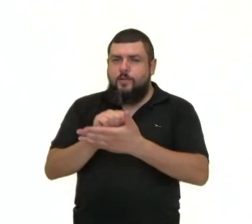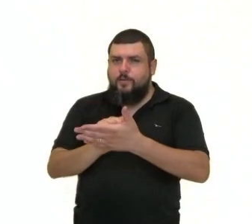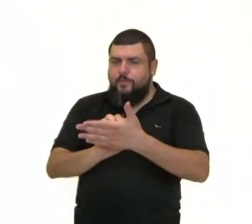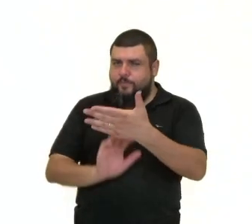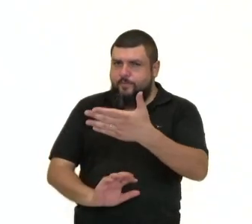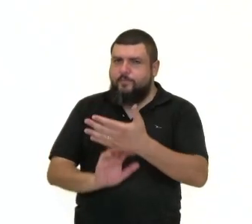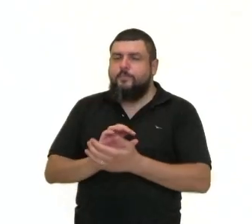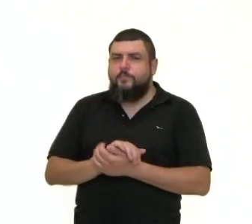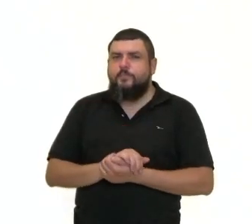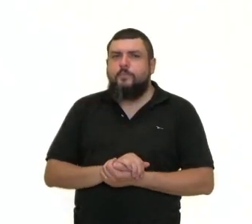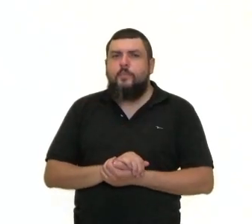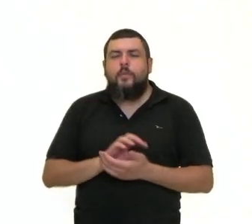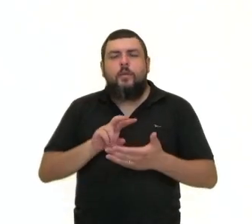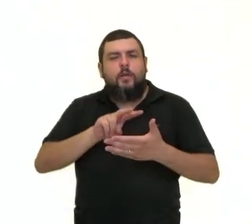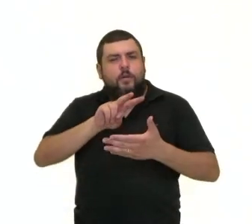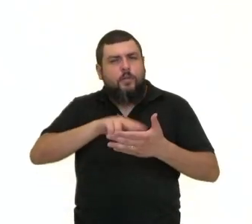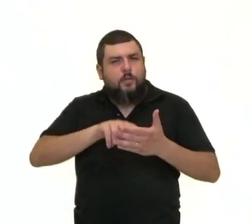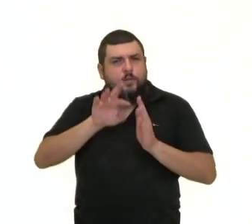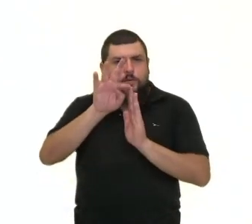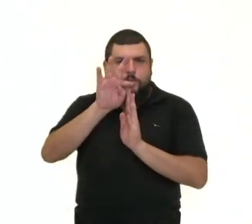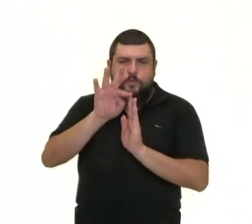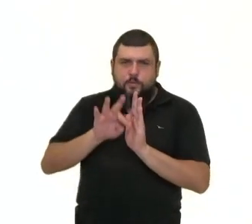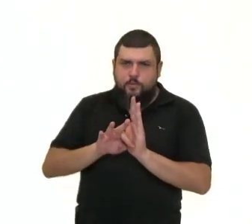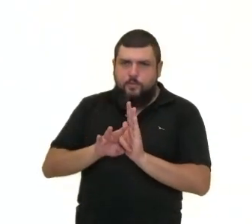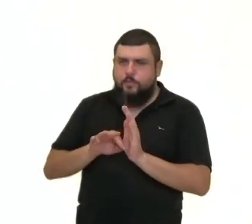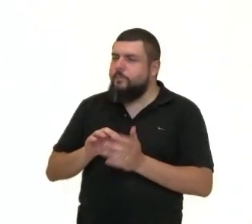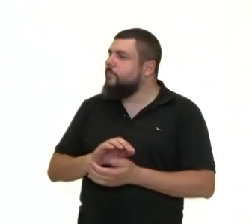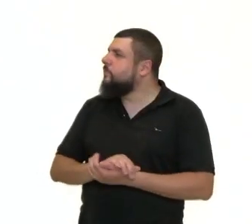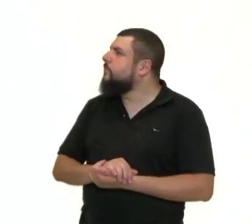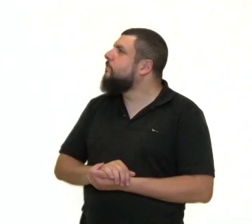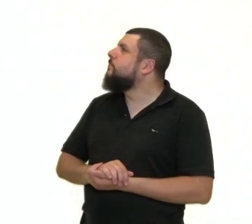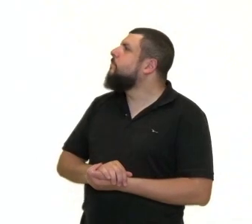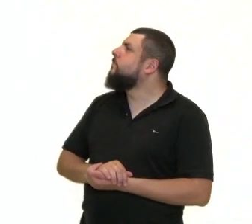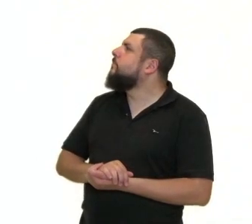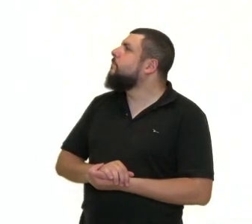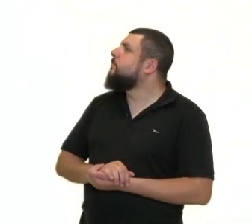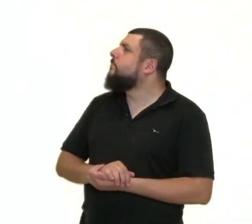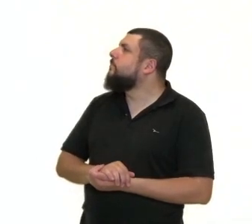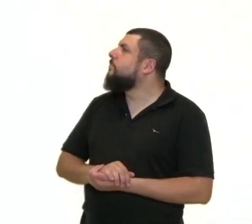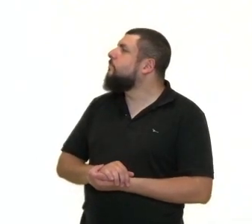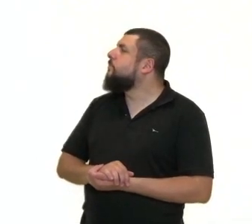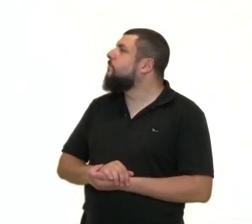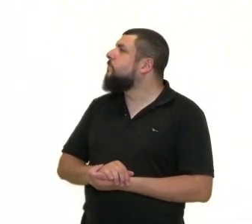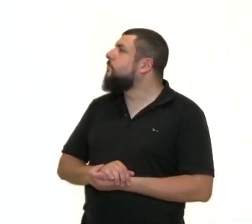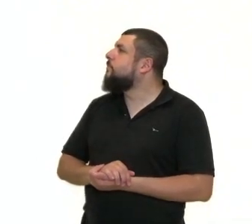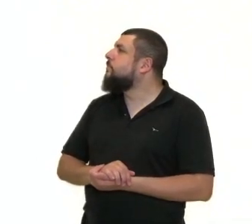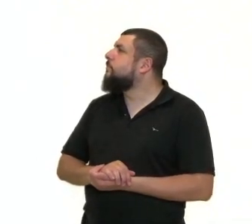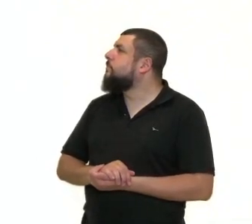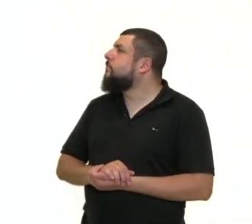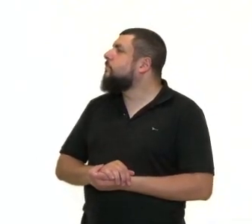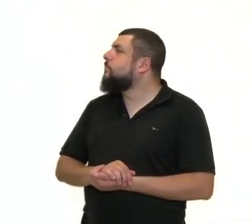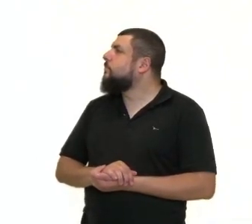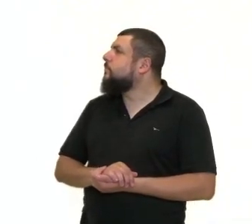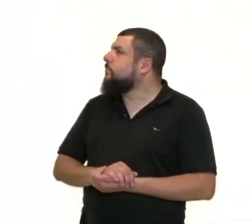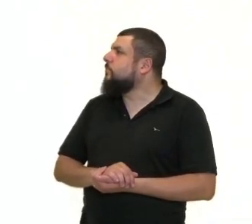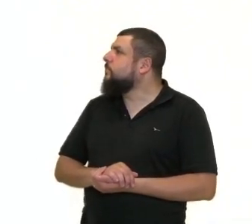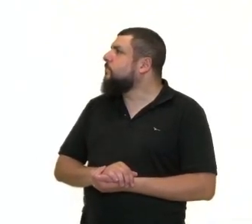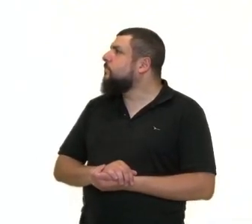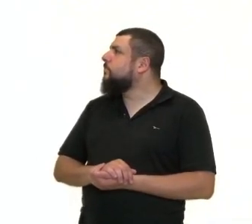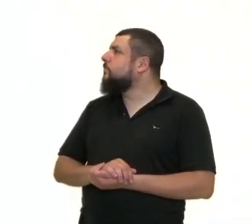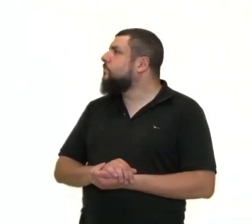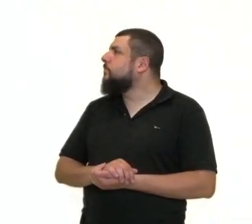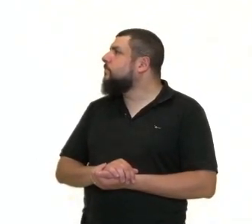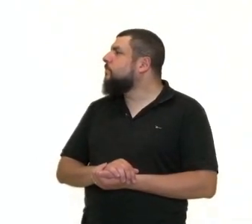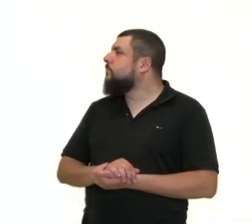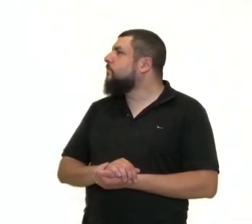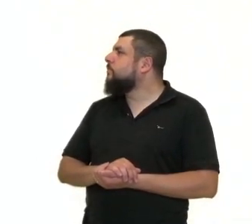atividade? Vamos reler o trecho. O Procon São Paulo explica que é por meio dos serviços de atendimento ao consumidor,